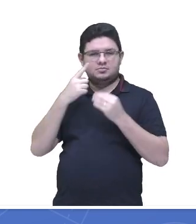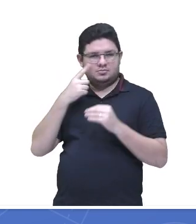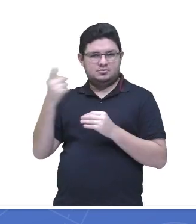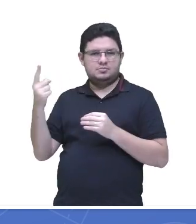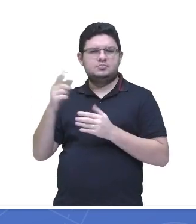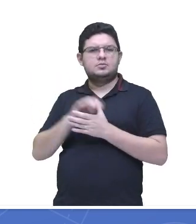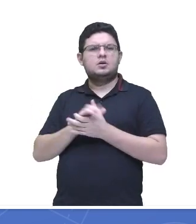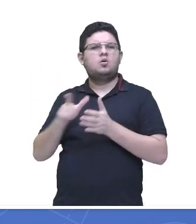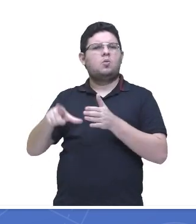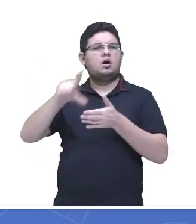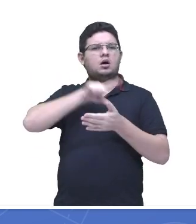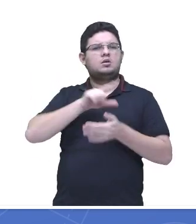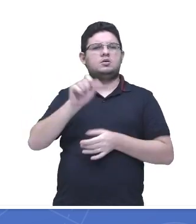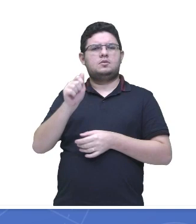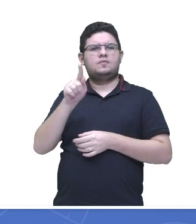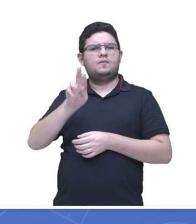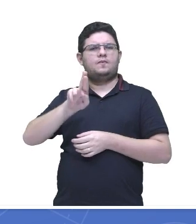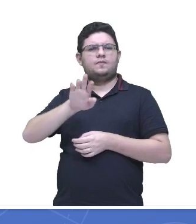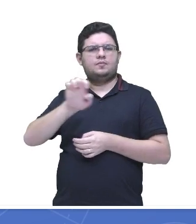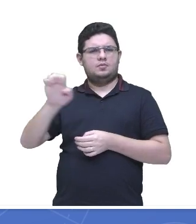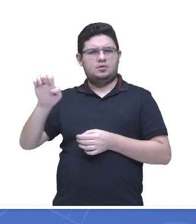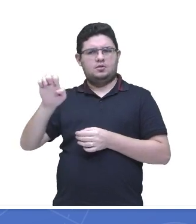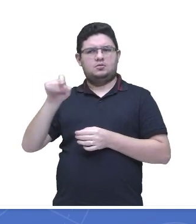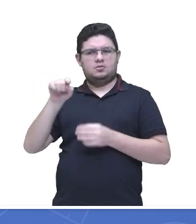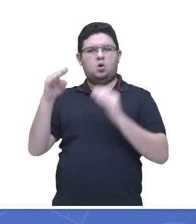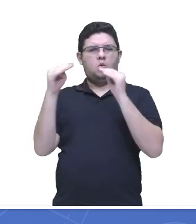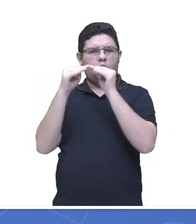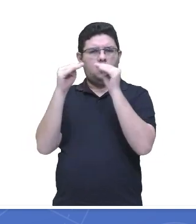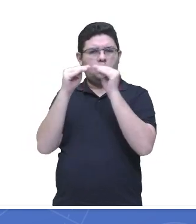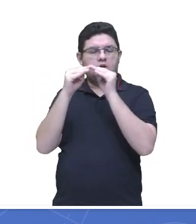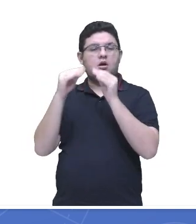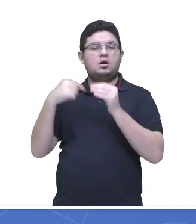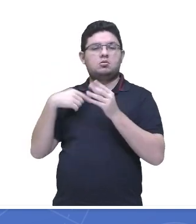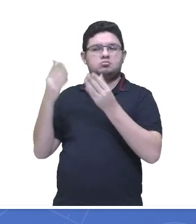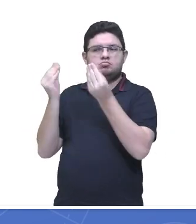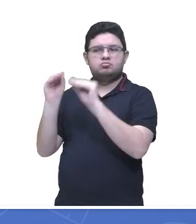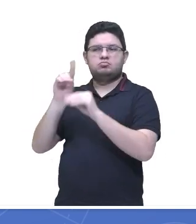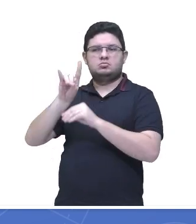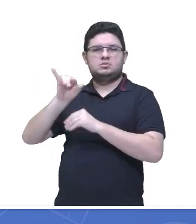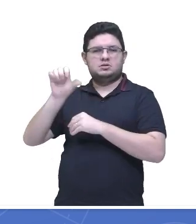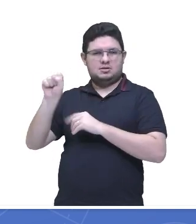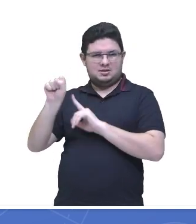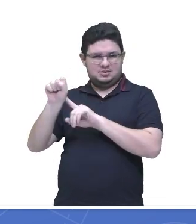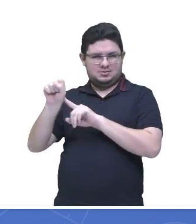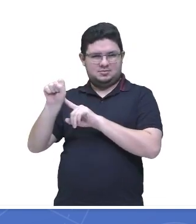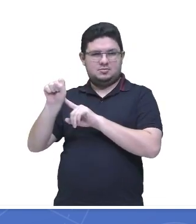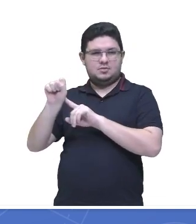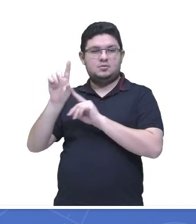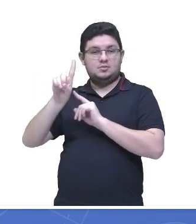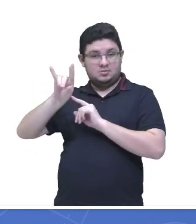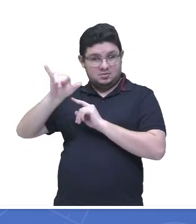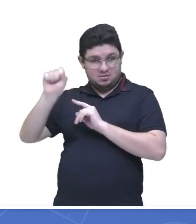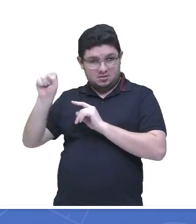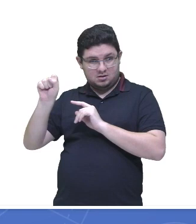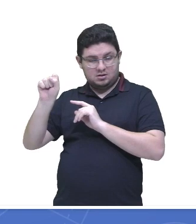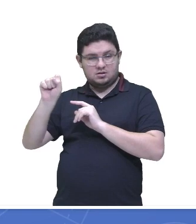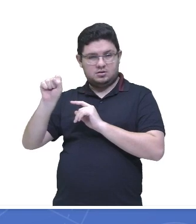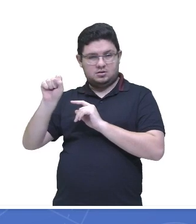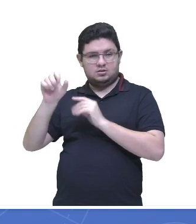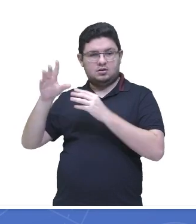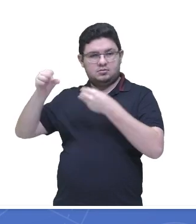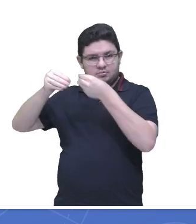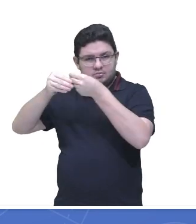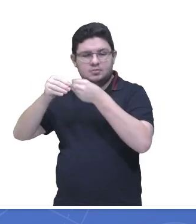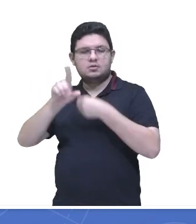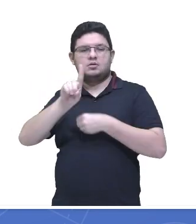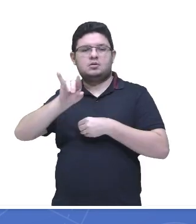original, base, a principal, e eu acrescentei, eu criei uma outra palavra. Eu